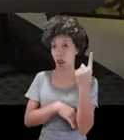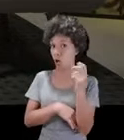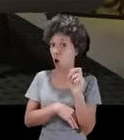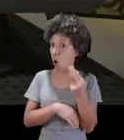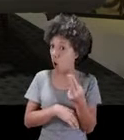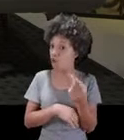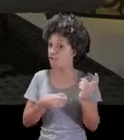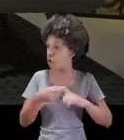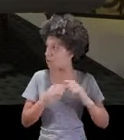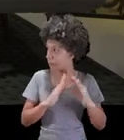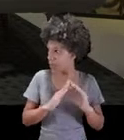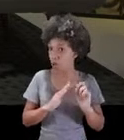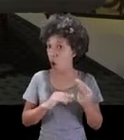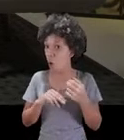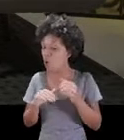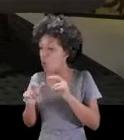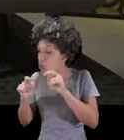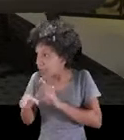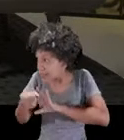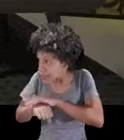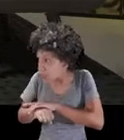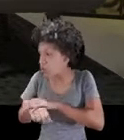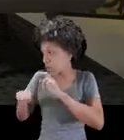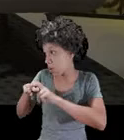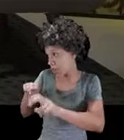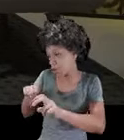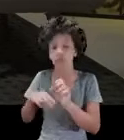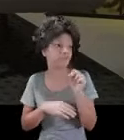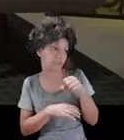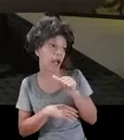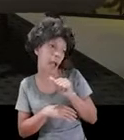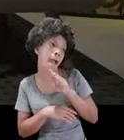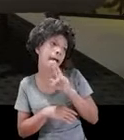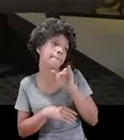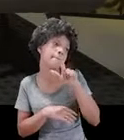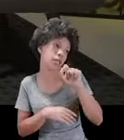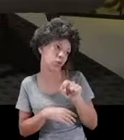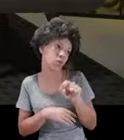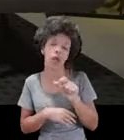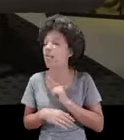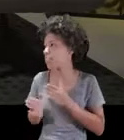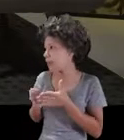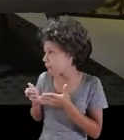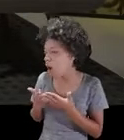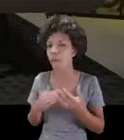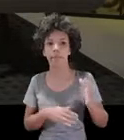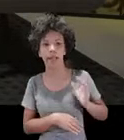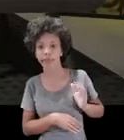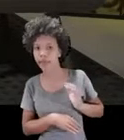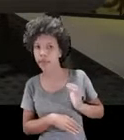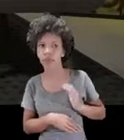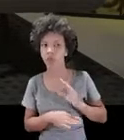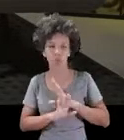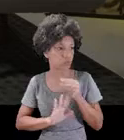ou cara volta para casa vou levar para um lugar mais seguro que geralmente é lá no mercado Rodrigo é é um abrigo que tem rico